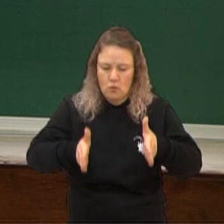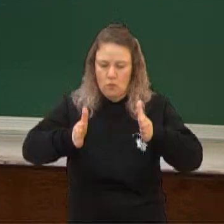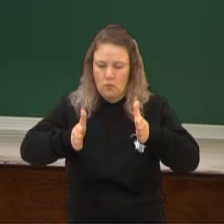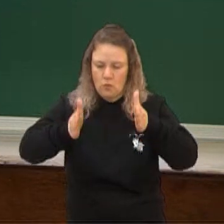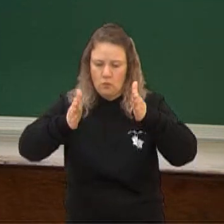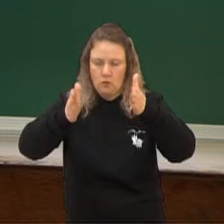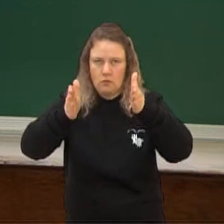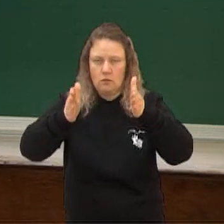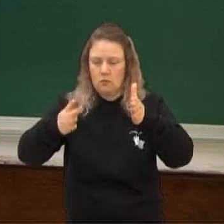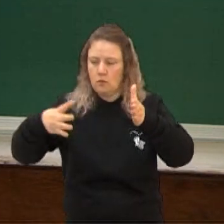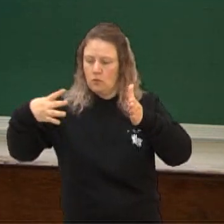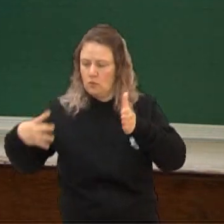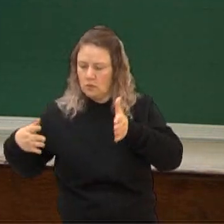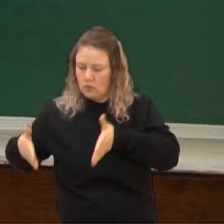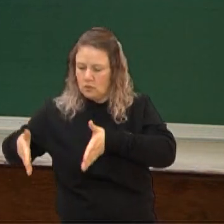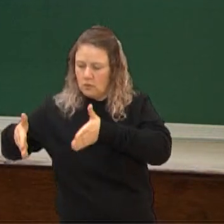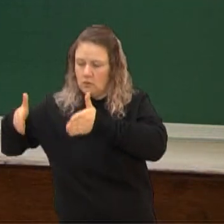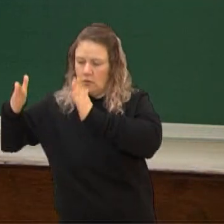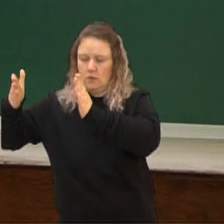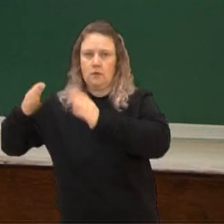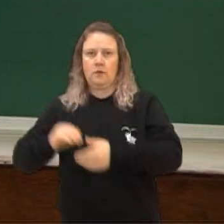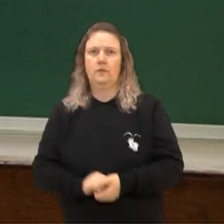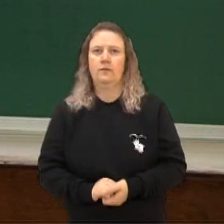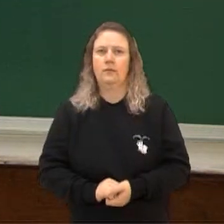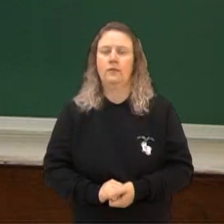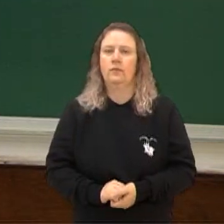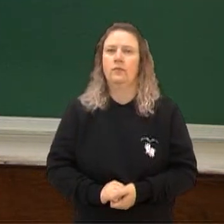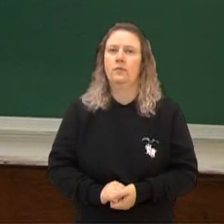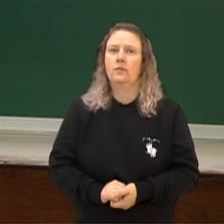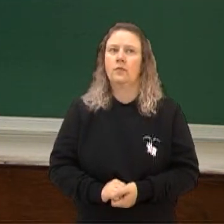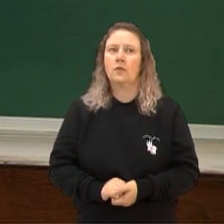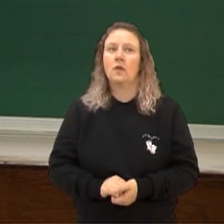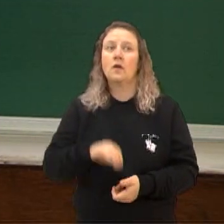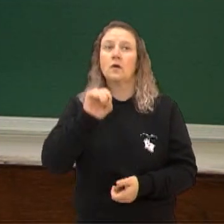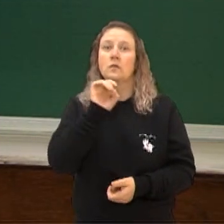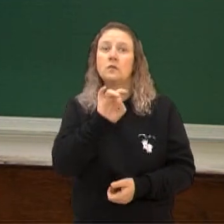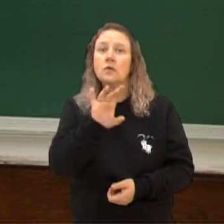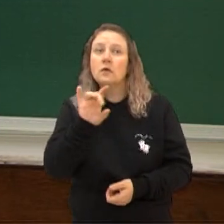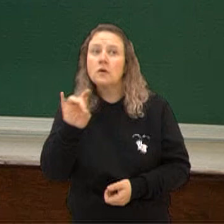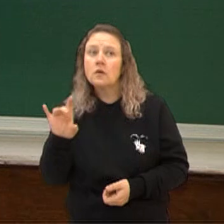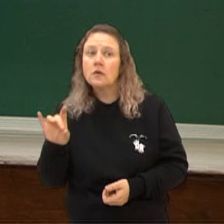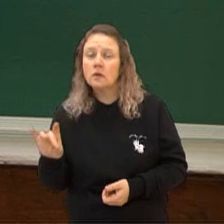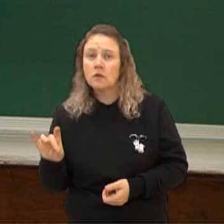e 4 containers enfileirados aqui. Ou seja, para cada